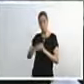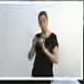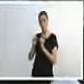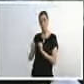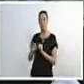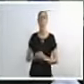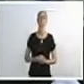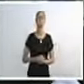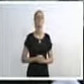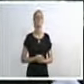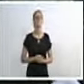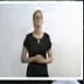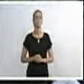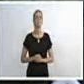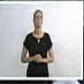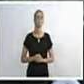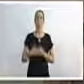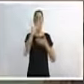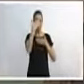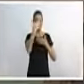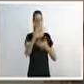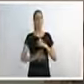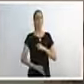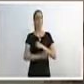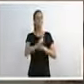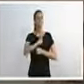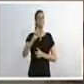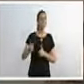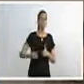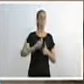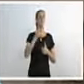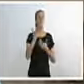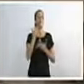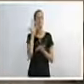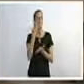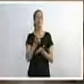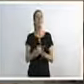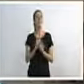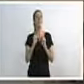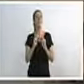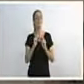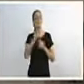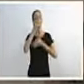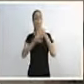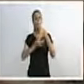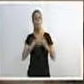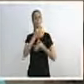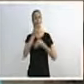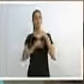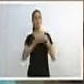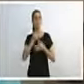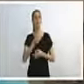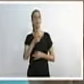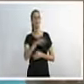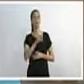Concedo a parte ao vereador Adriano. Obrigado, vereador Zeca Bombeiro. Primeiro, registrar que o aparte, desde que concedido pelo vereador que está na